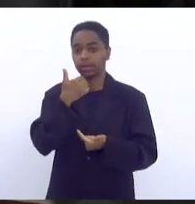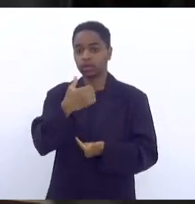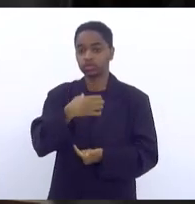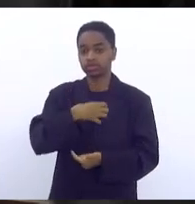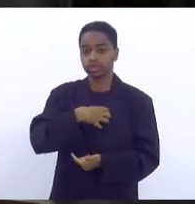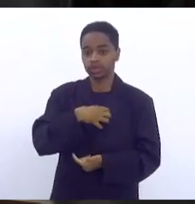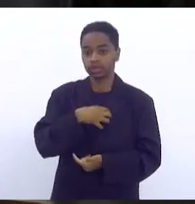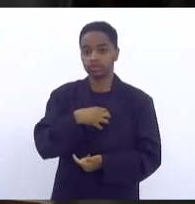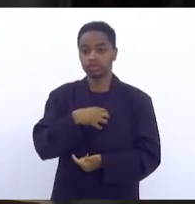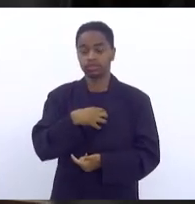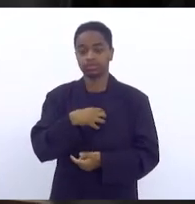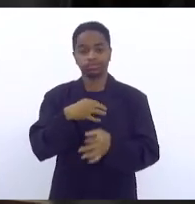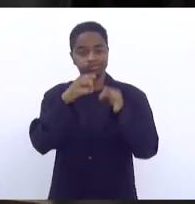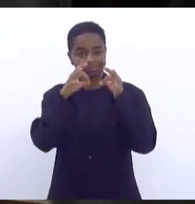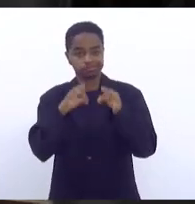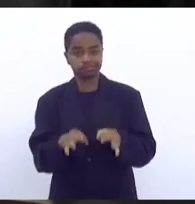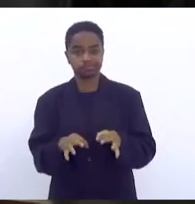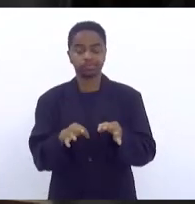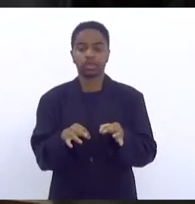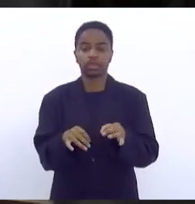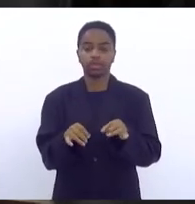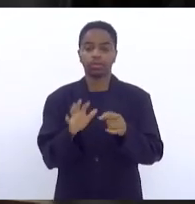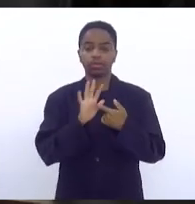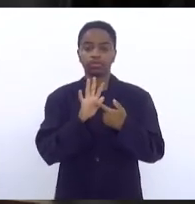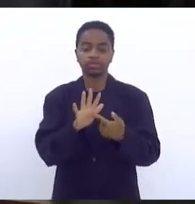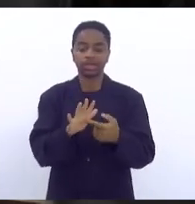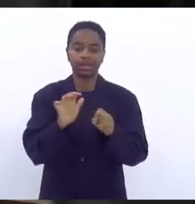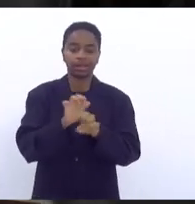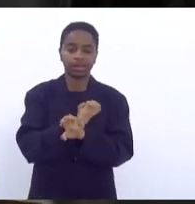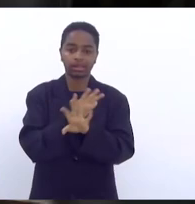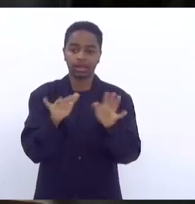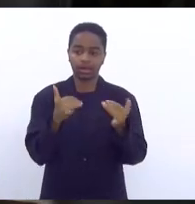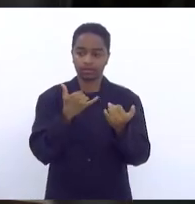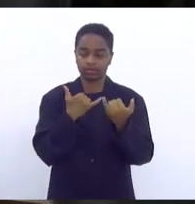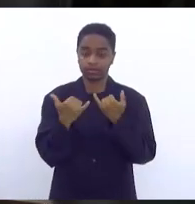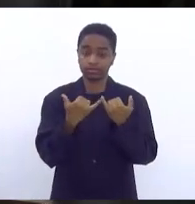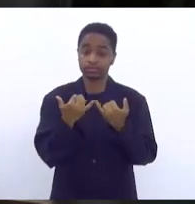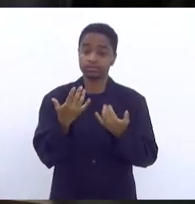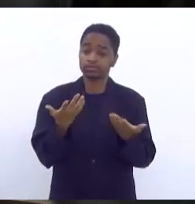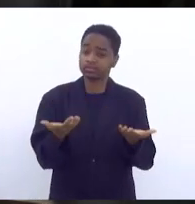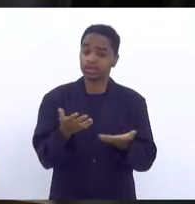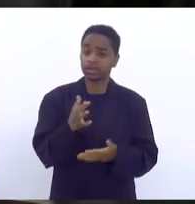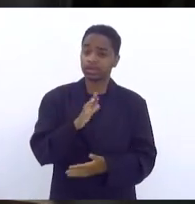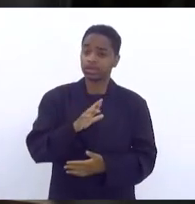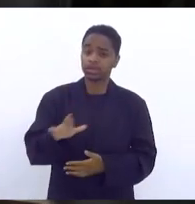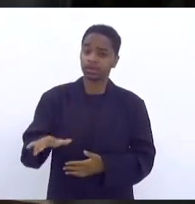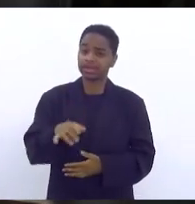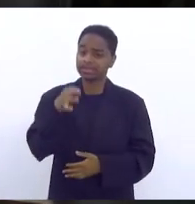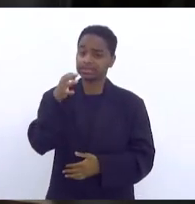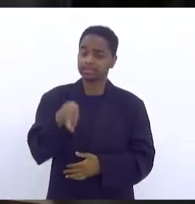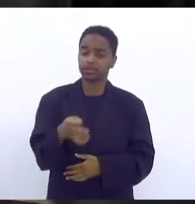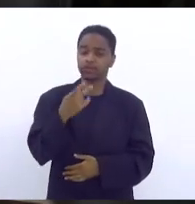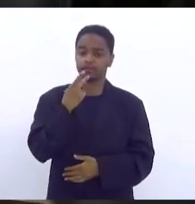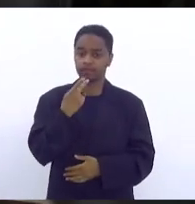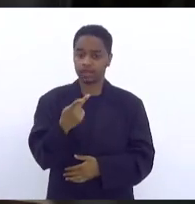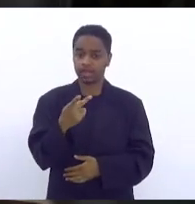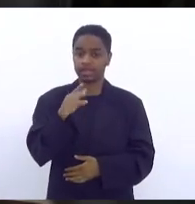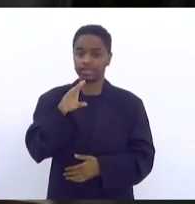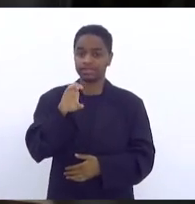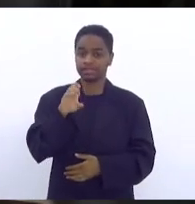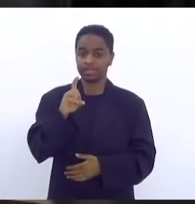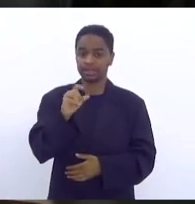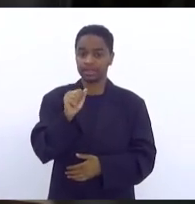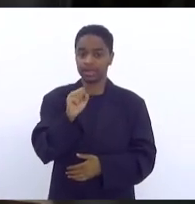possível com honestidade sobre as informações Então não é honesto falar que a cedai é uma